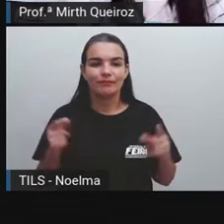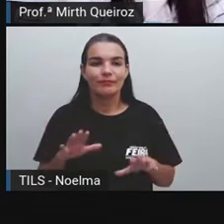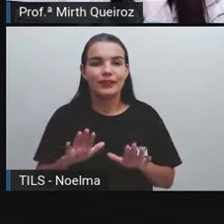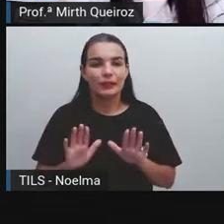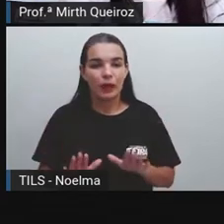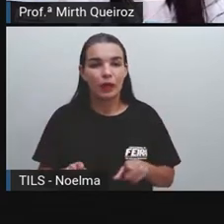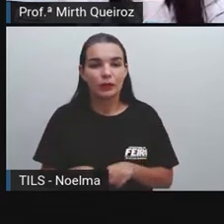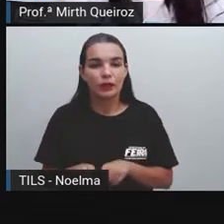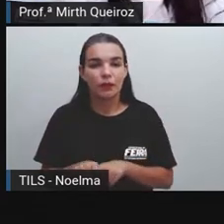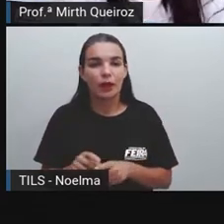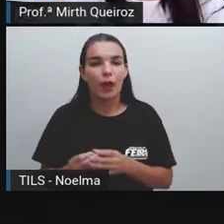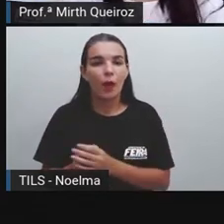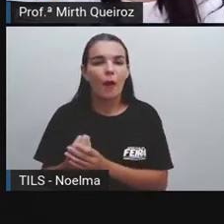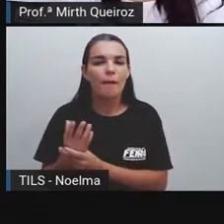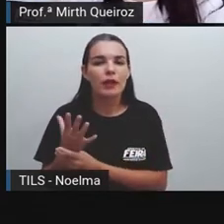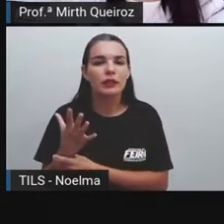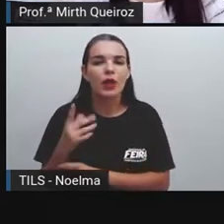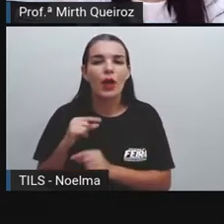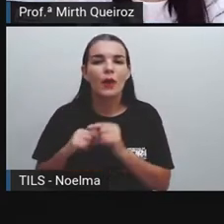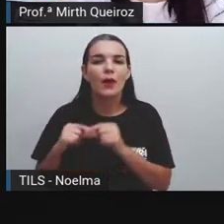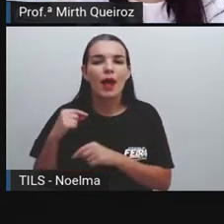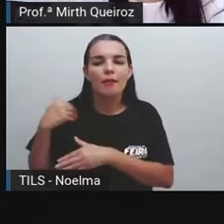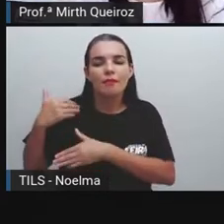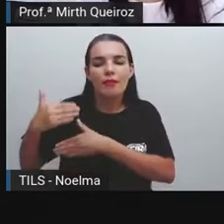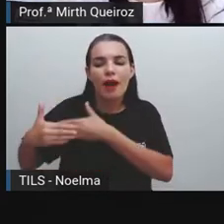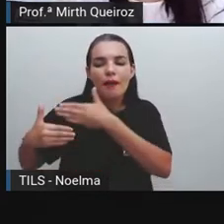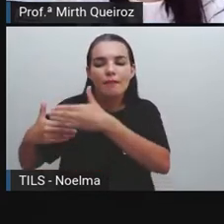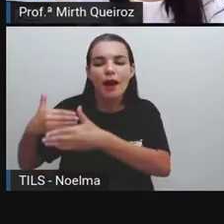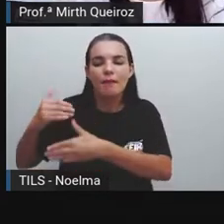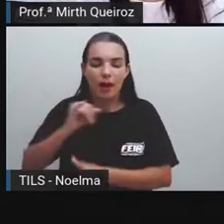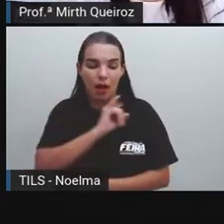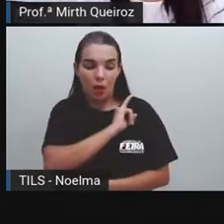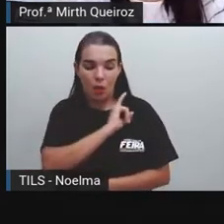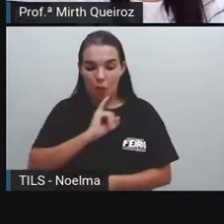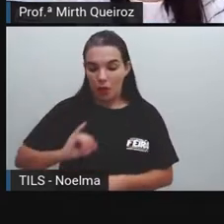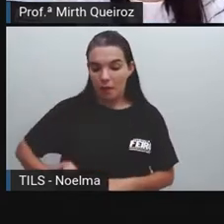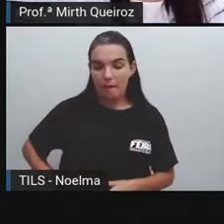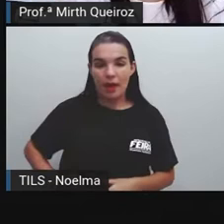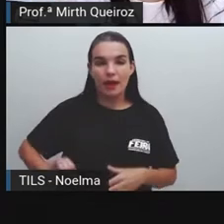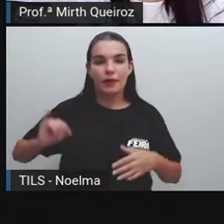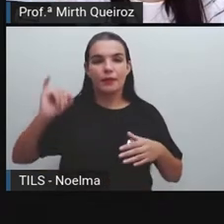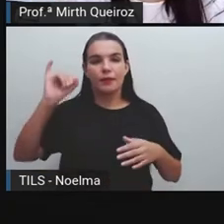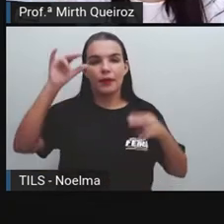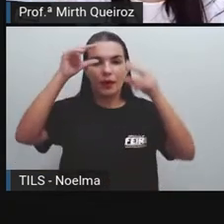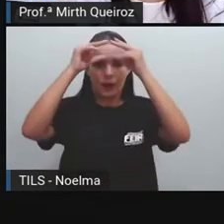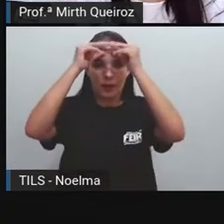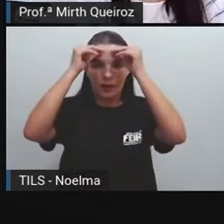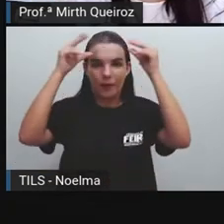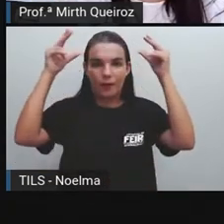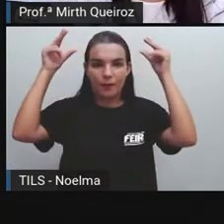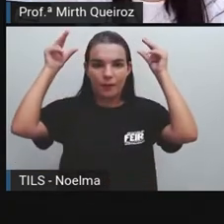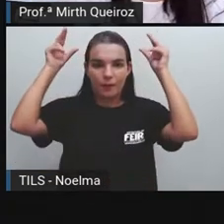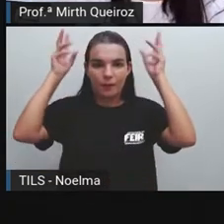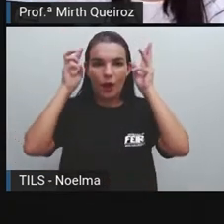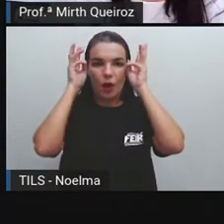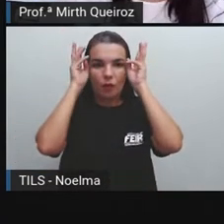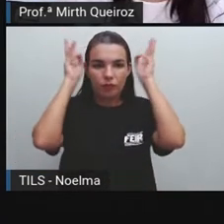começou-se a se formar durante aí o Império Romano, certo?